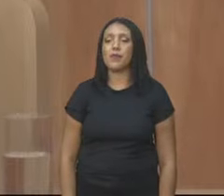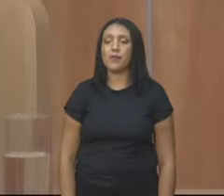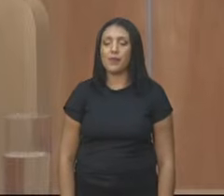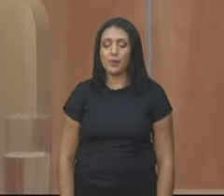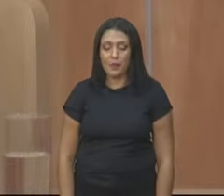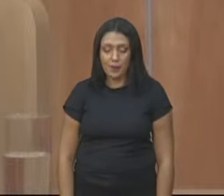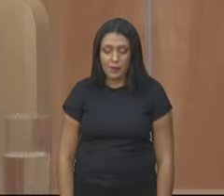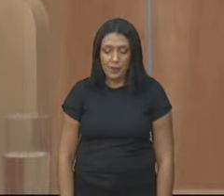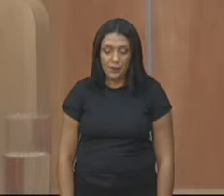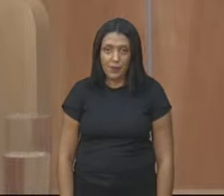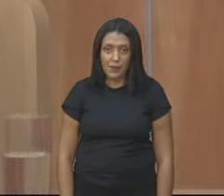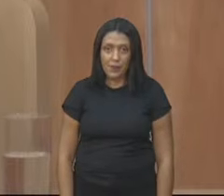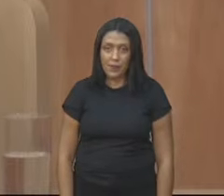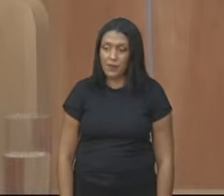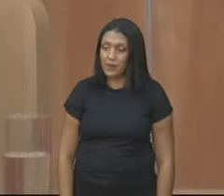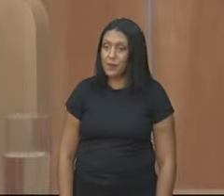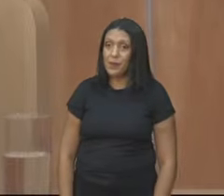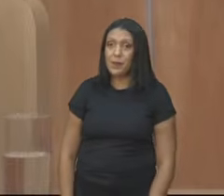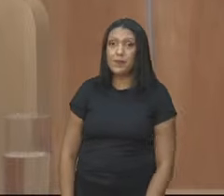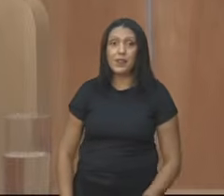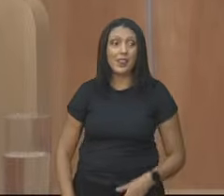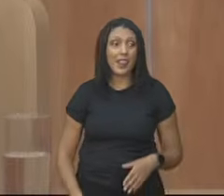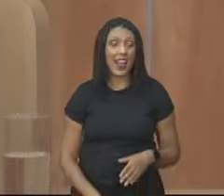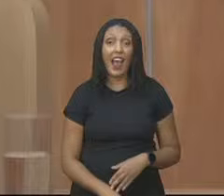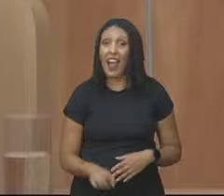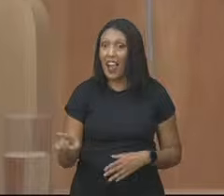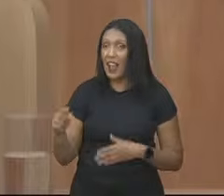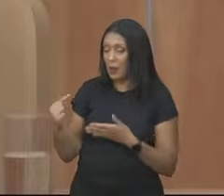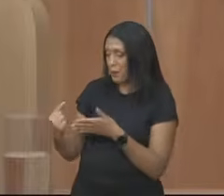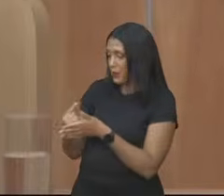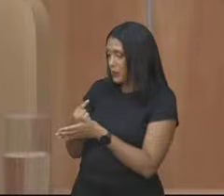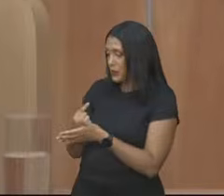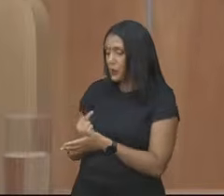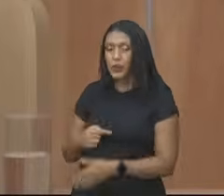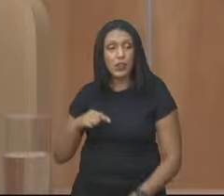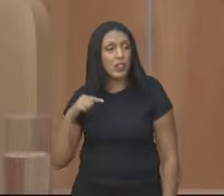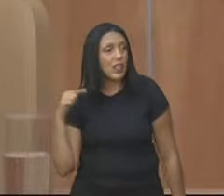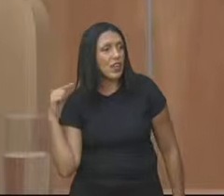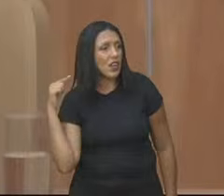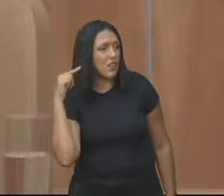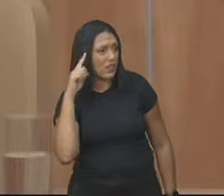o senhor é um advogado, o senhor é um empresário? Eu falei: não, eu sou um cidadão igual você.